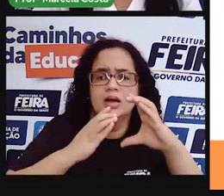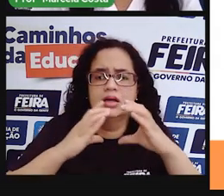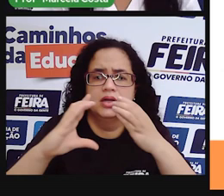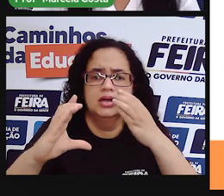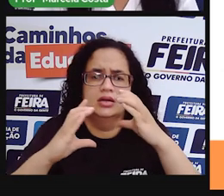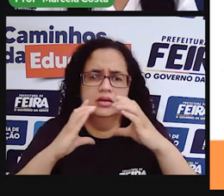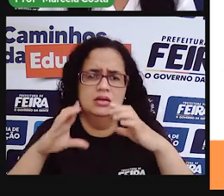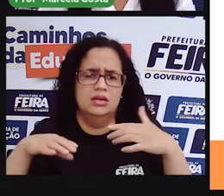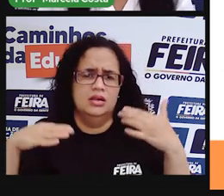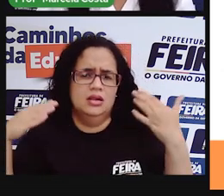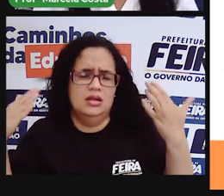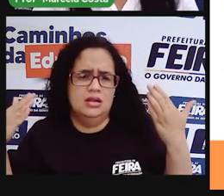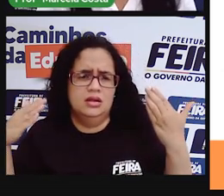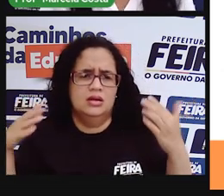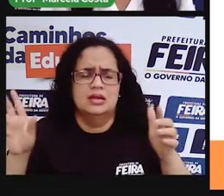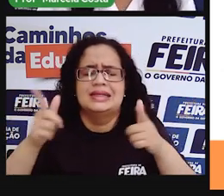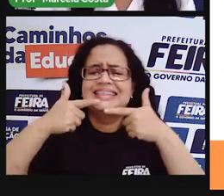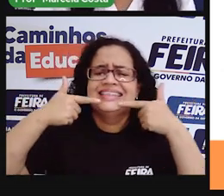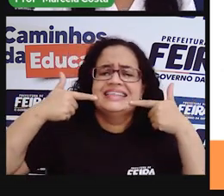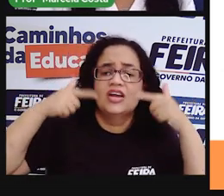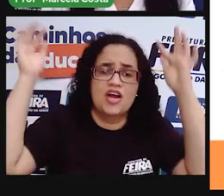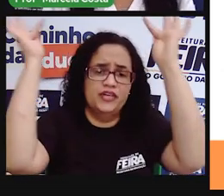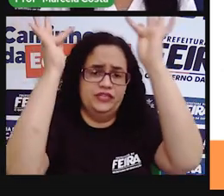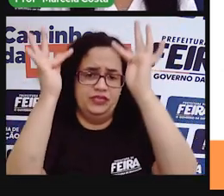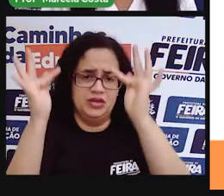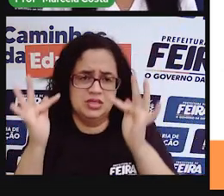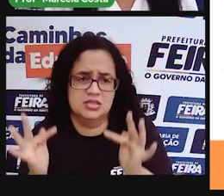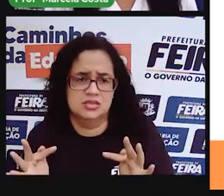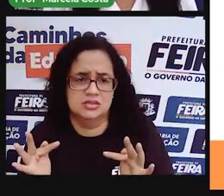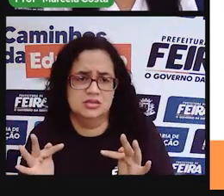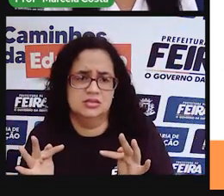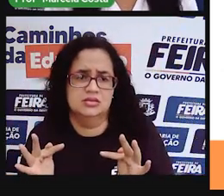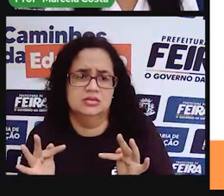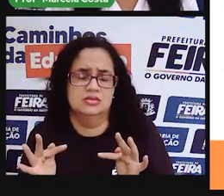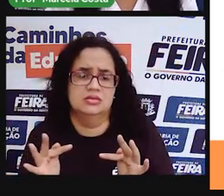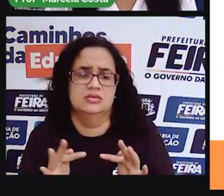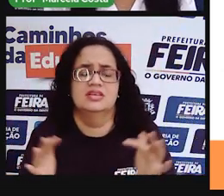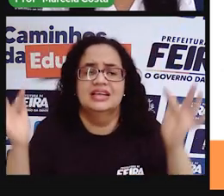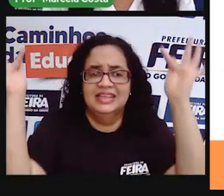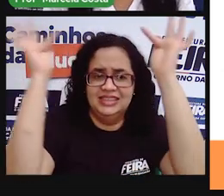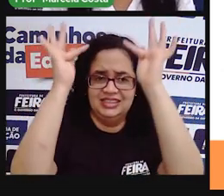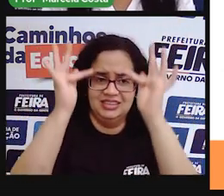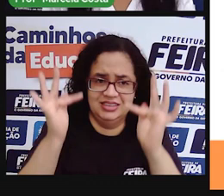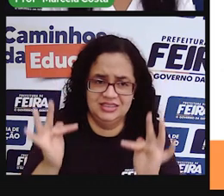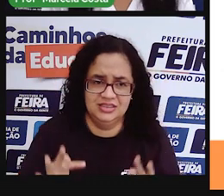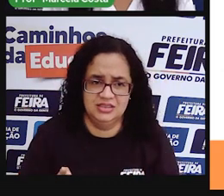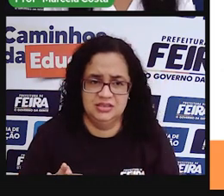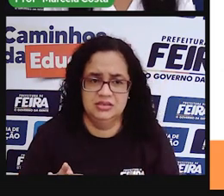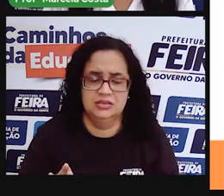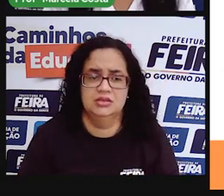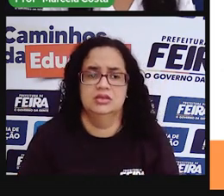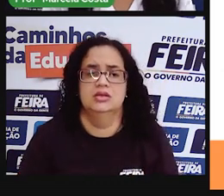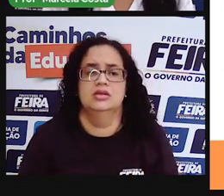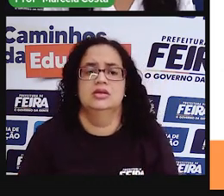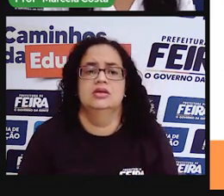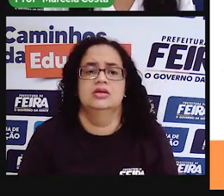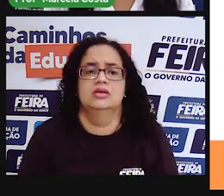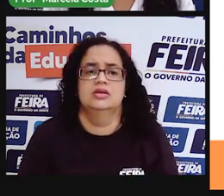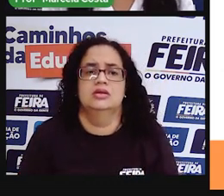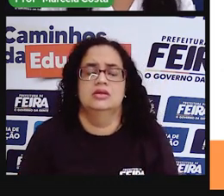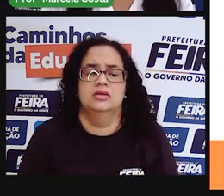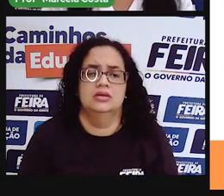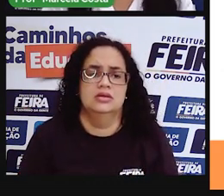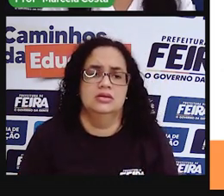E para comunicar se você está feliz, né, você está ali escrevendo uma mensagem de texto no